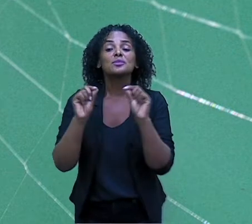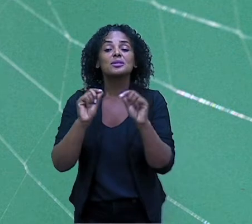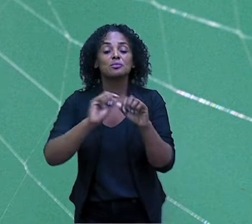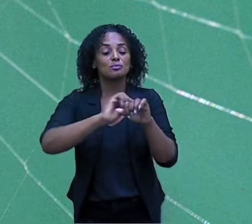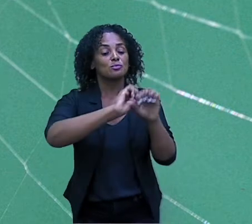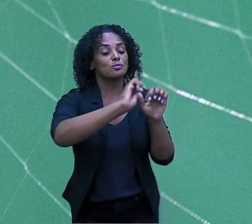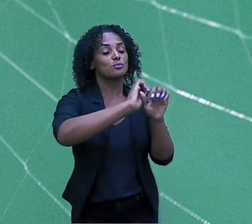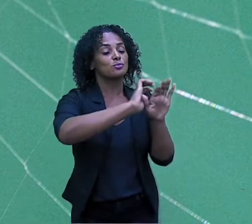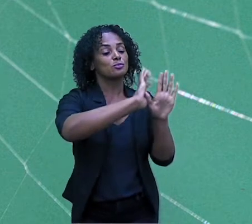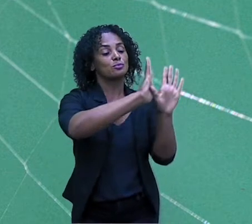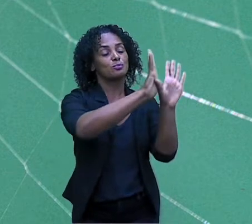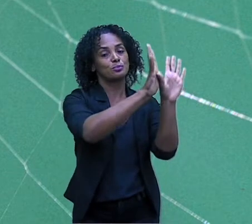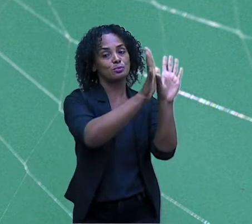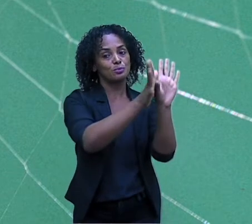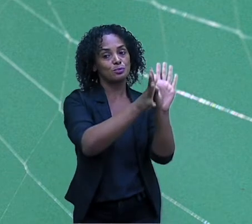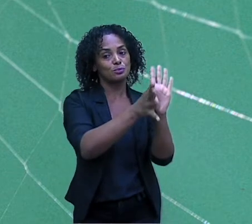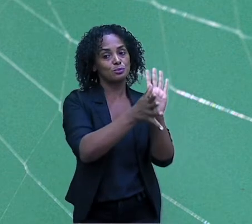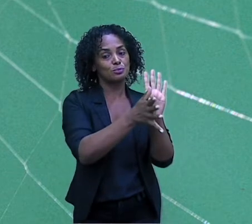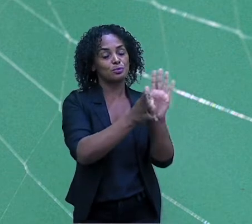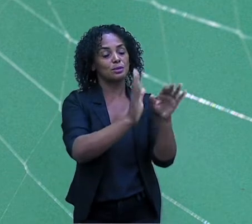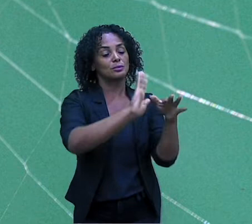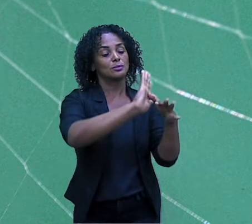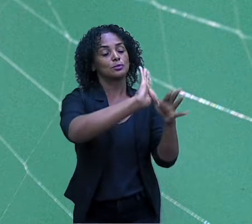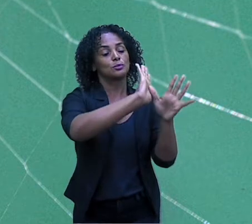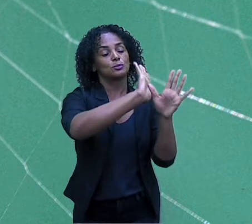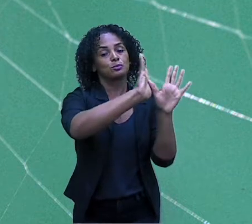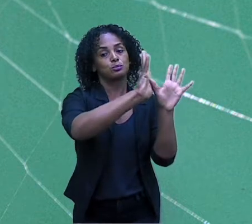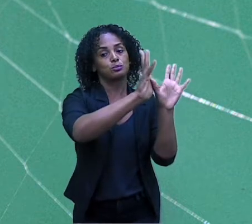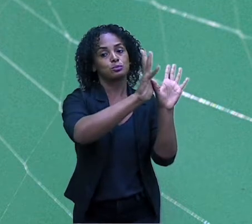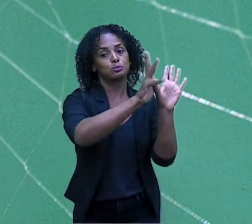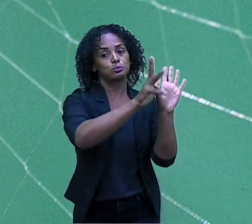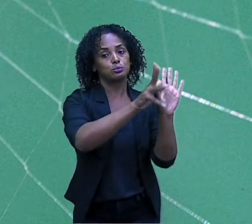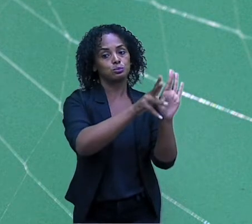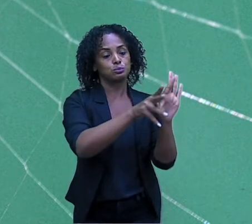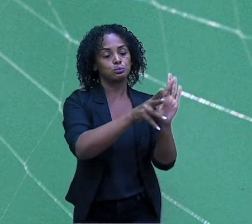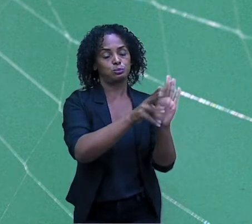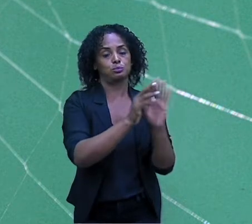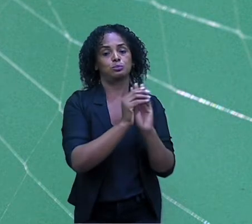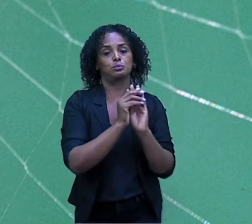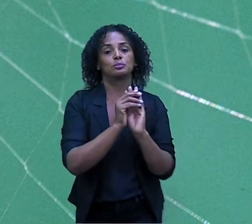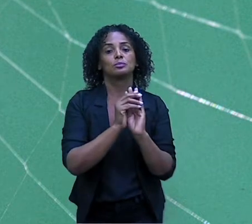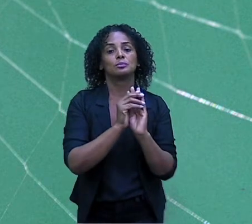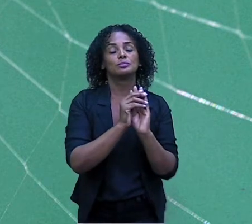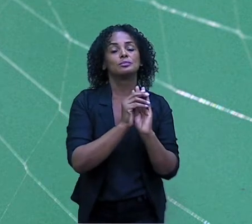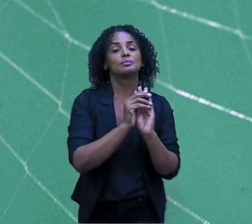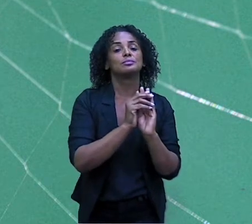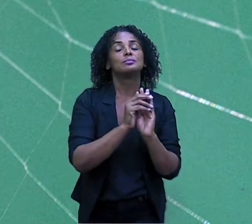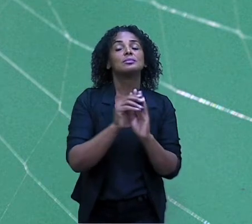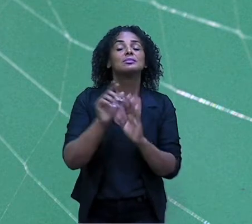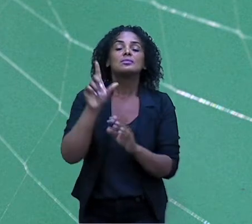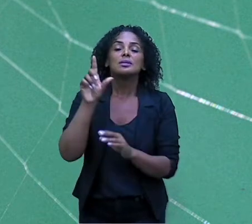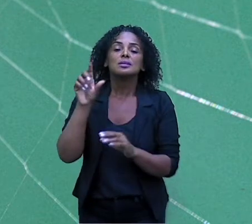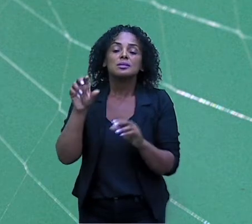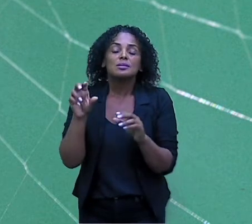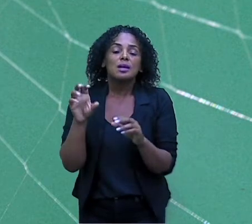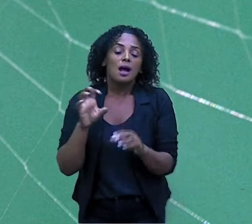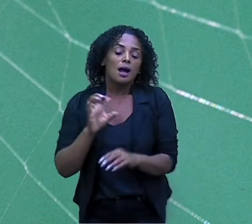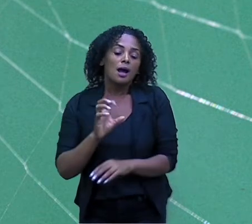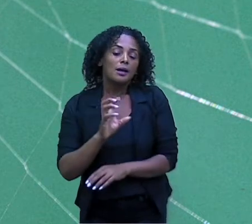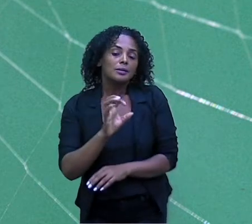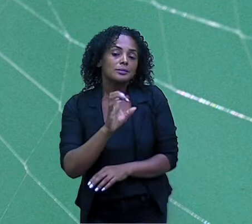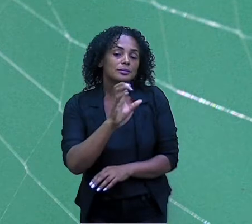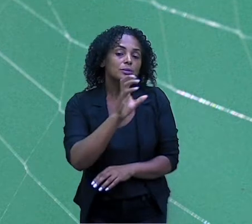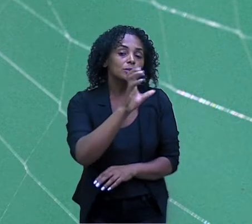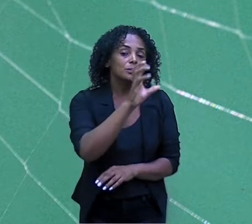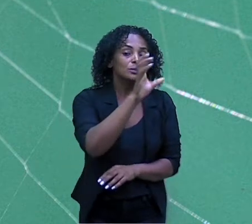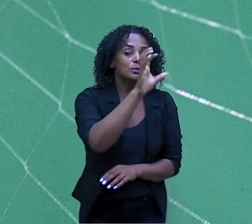Web. Web. Web. Web. Web. Web. Spider. Spider.